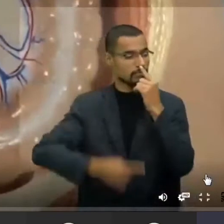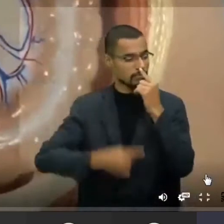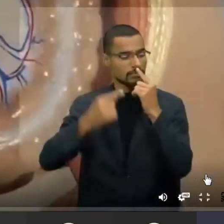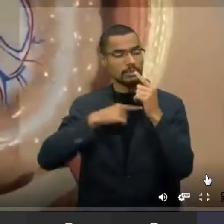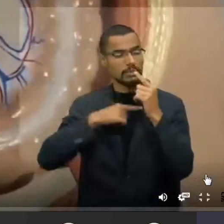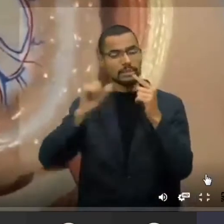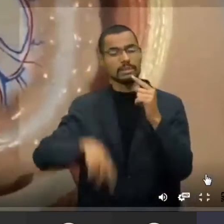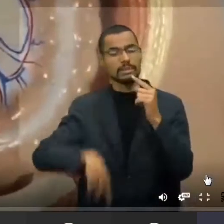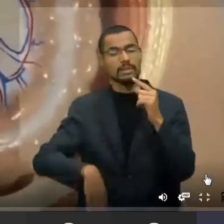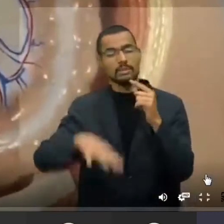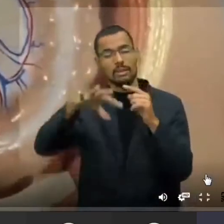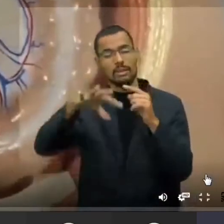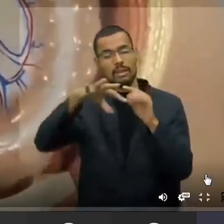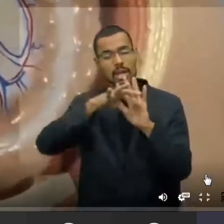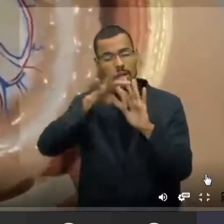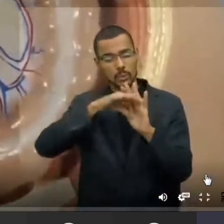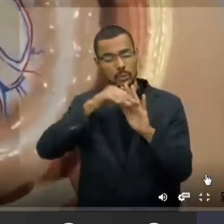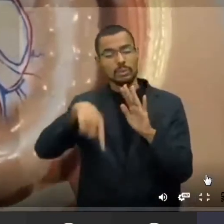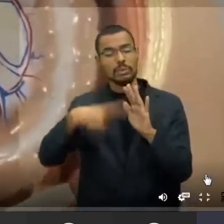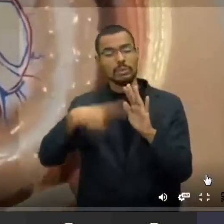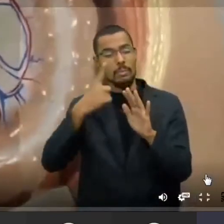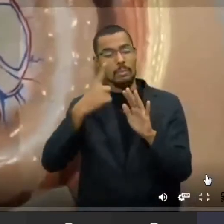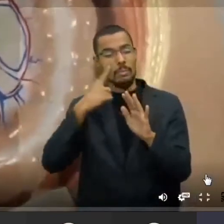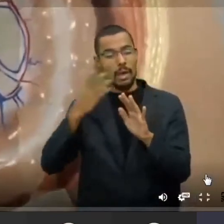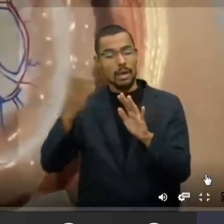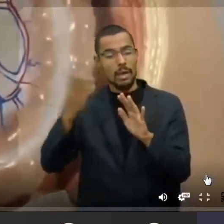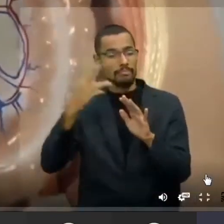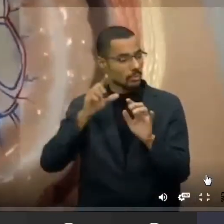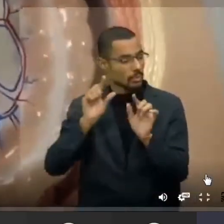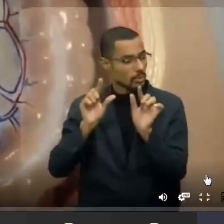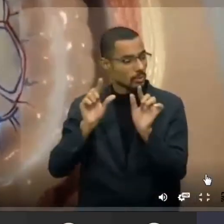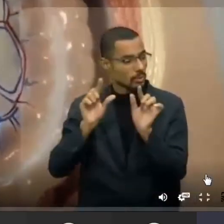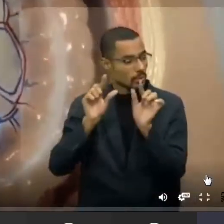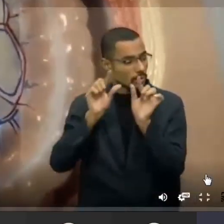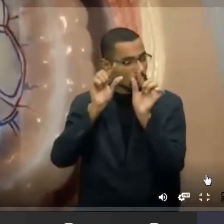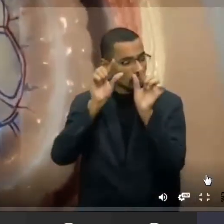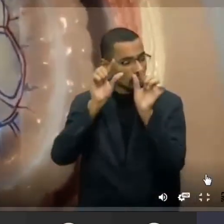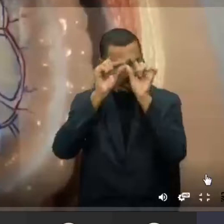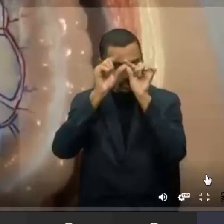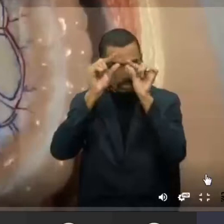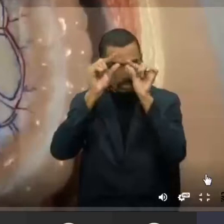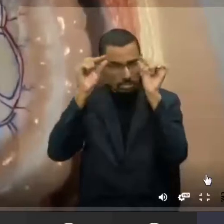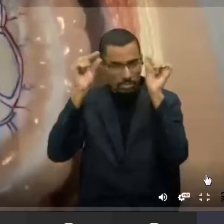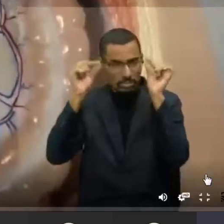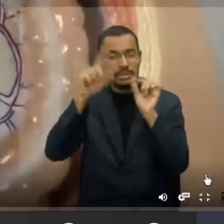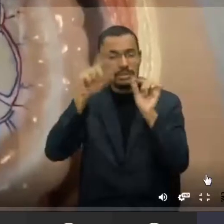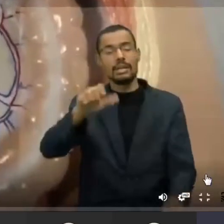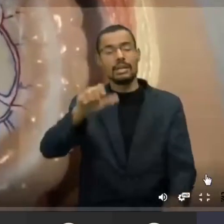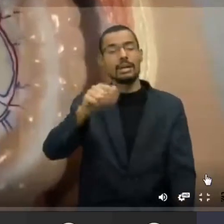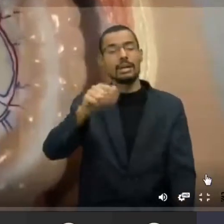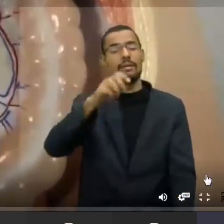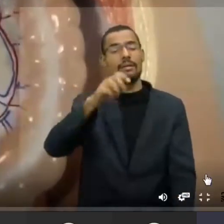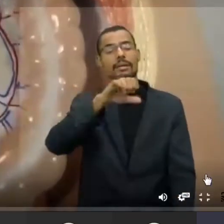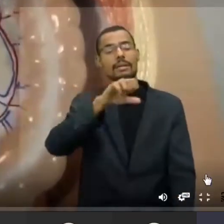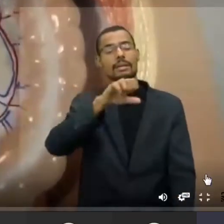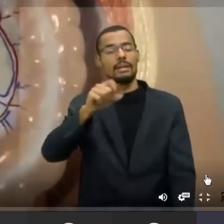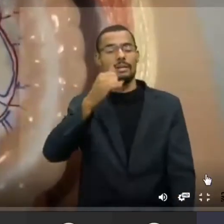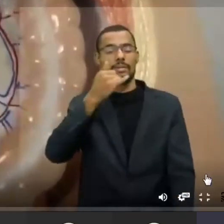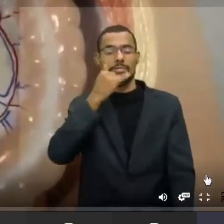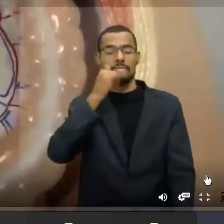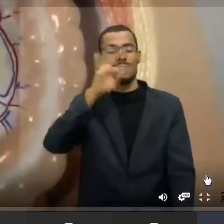e ânus. Esses gomíneos que nós vemos são as tênias e nós temos junto com